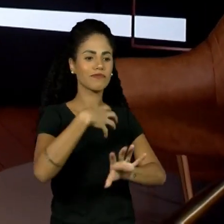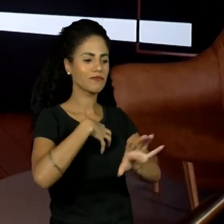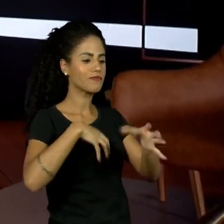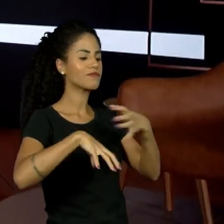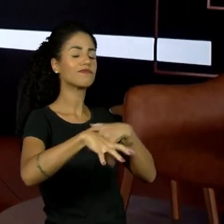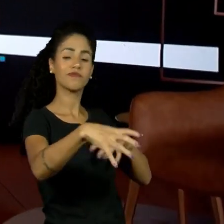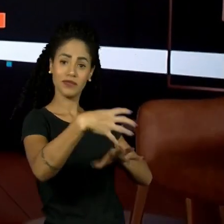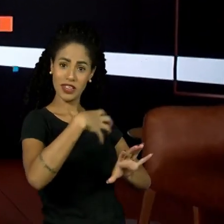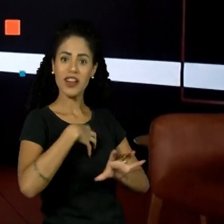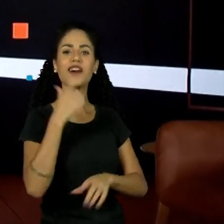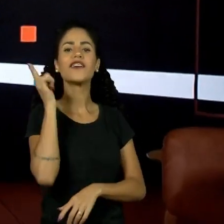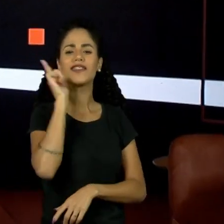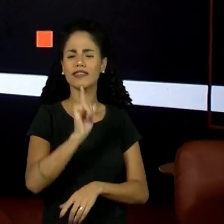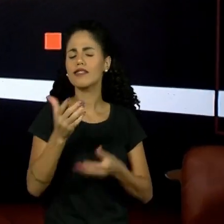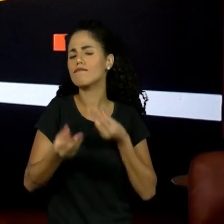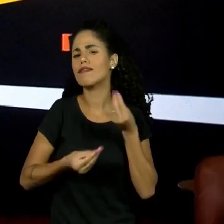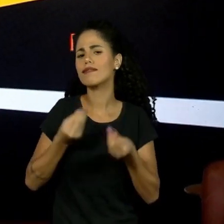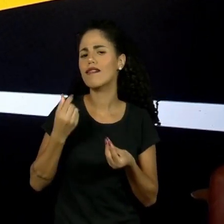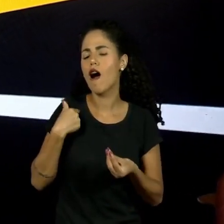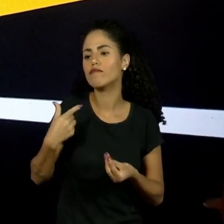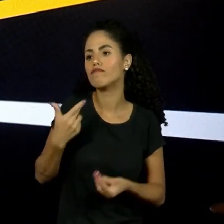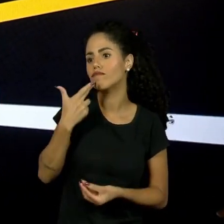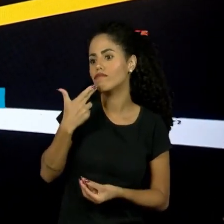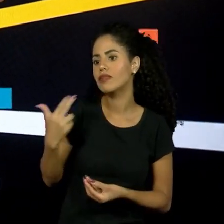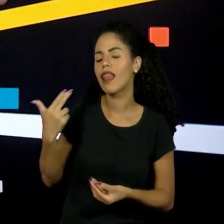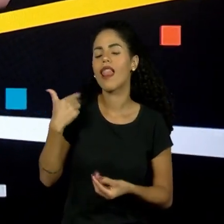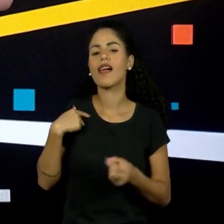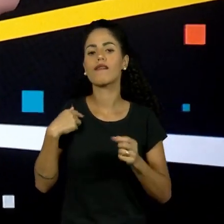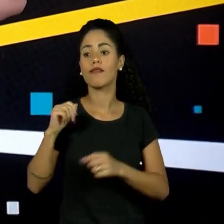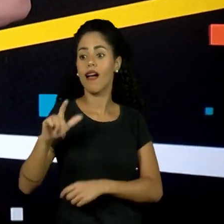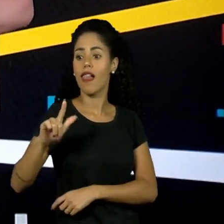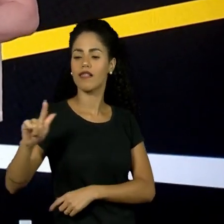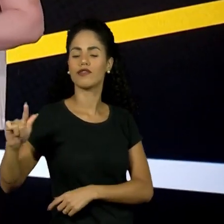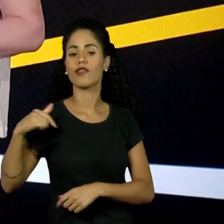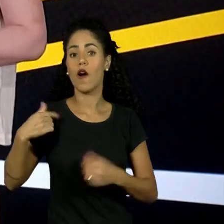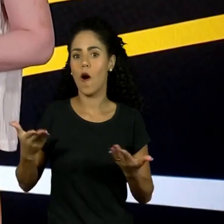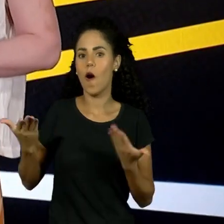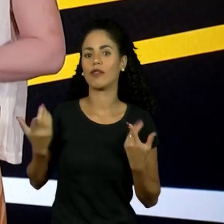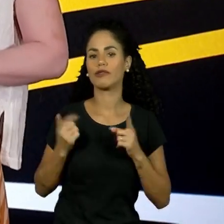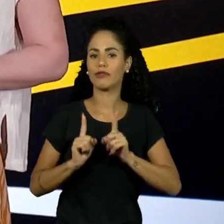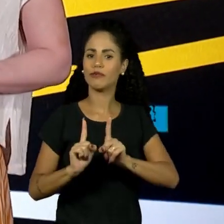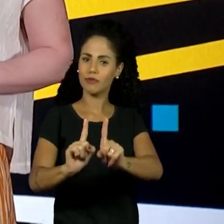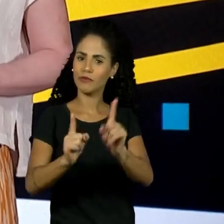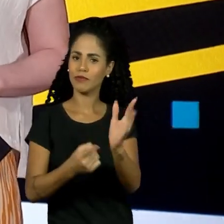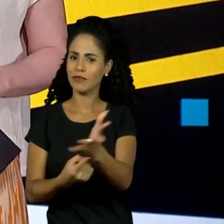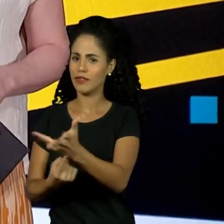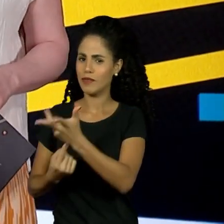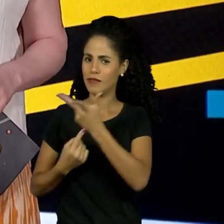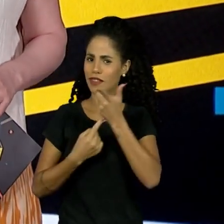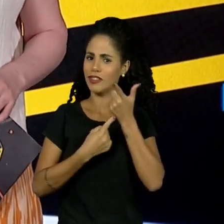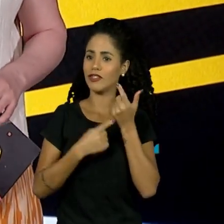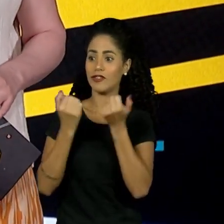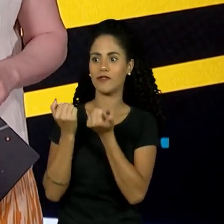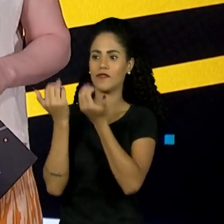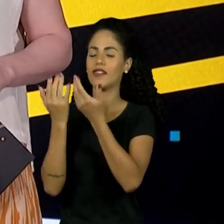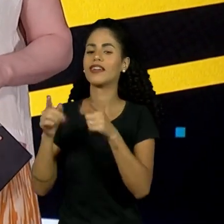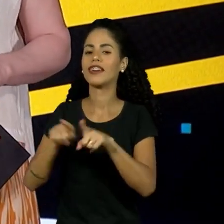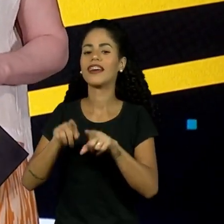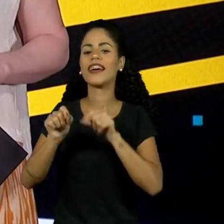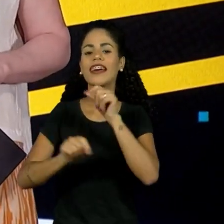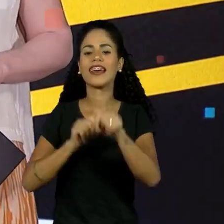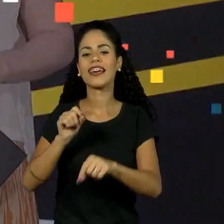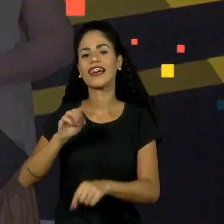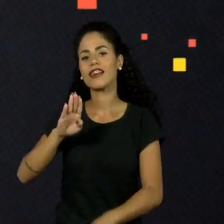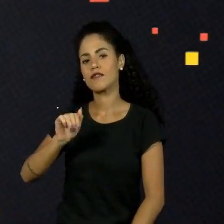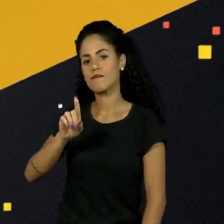E para falar sobre essa linguagem que desconhece fronteiras, a gente recebe hoje no Persona uma artista de prestígio internacional. Ela é